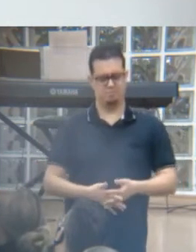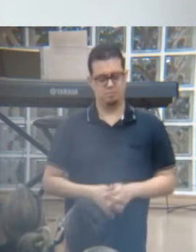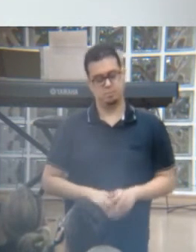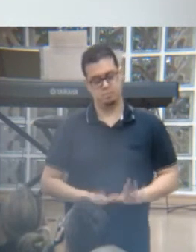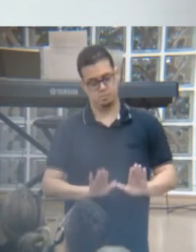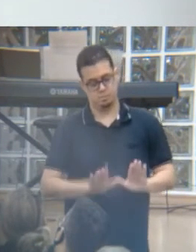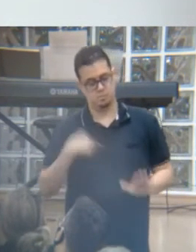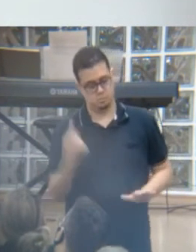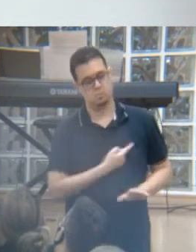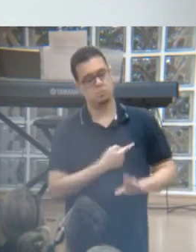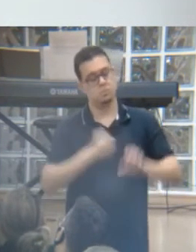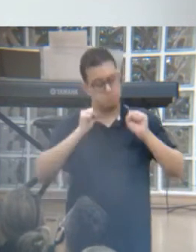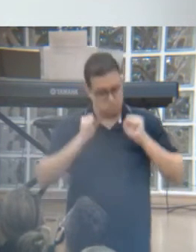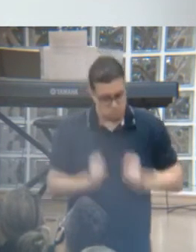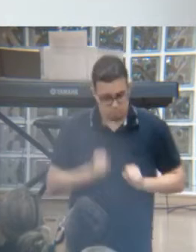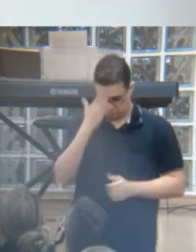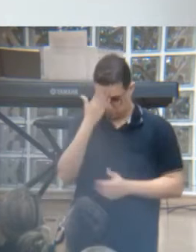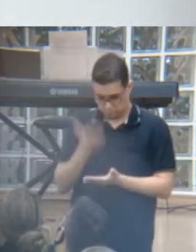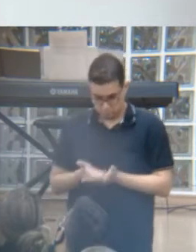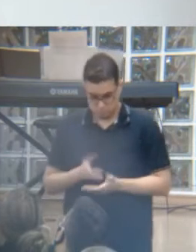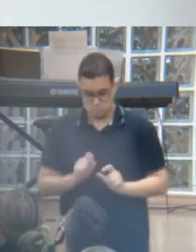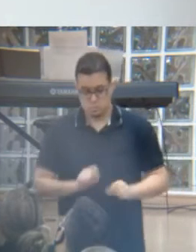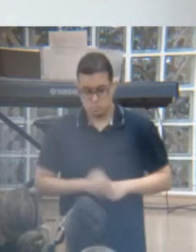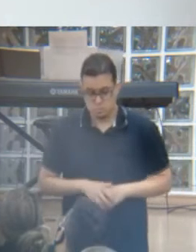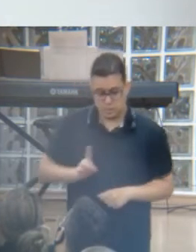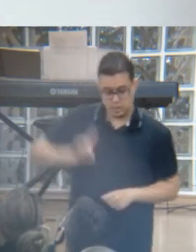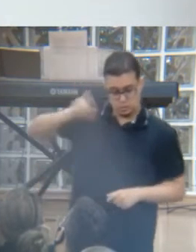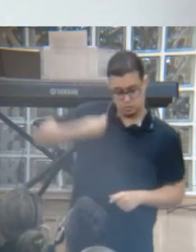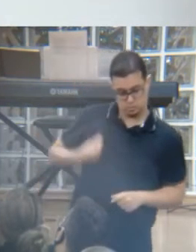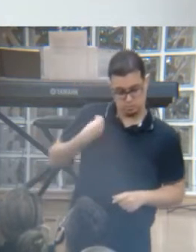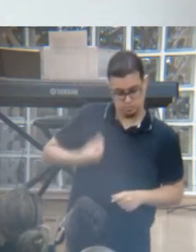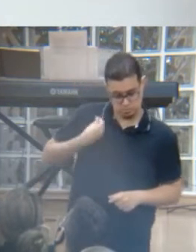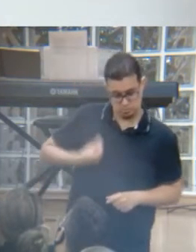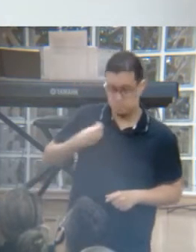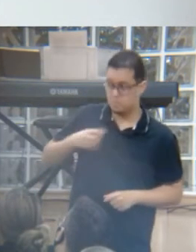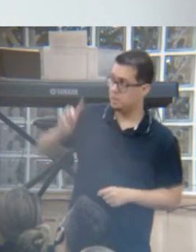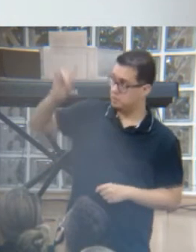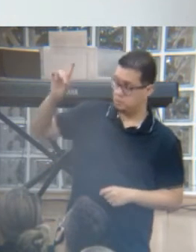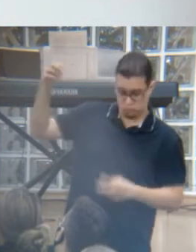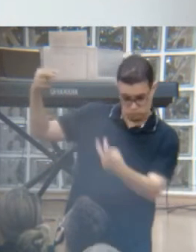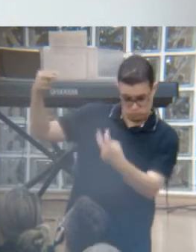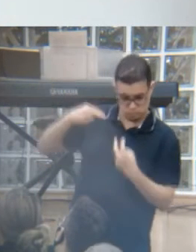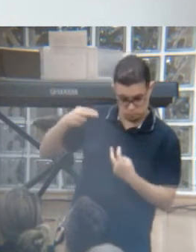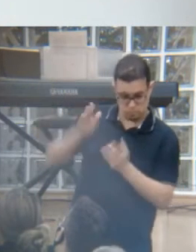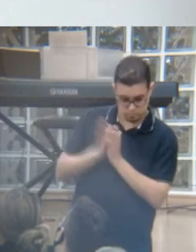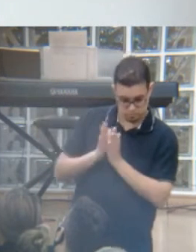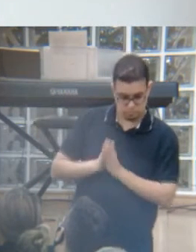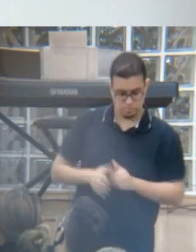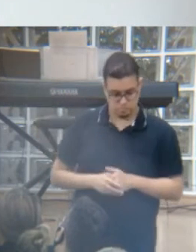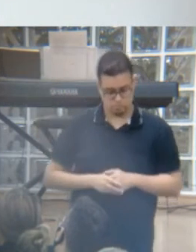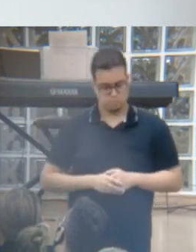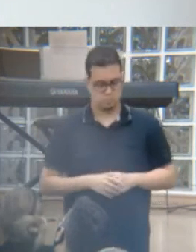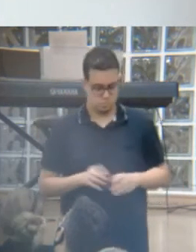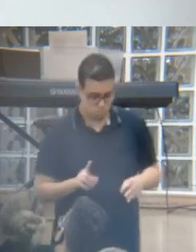podemos confiar que Deus está vivo e que Ele ouve as nossas orações. E o terceiro veredito, então,